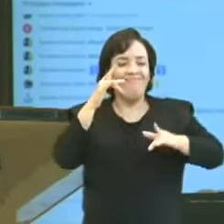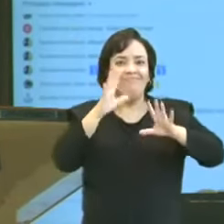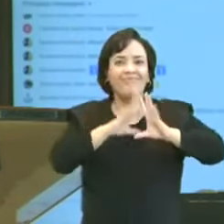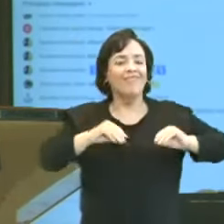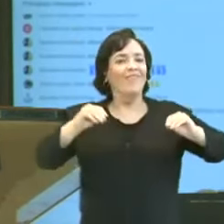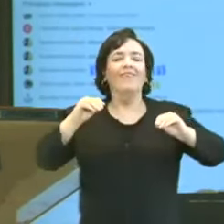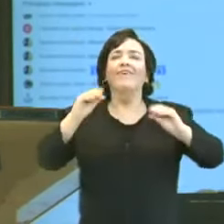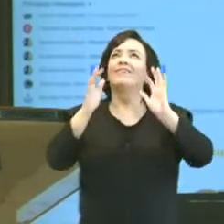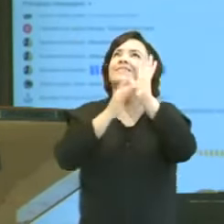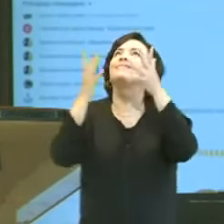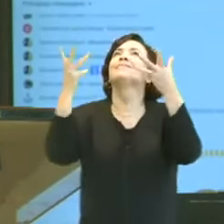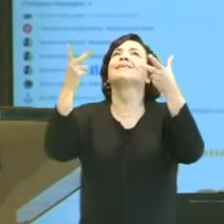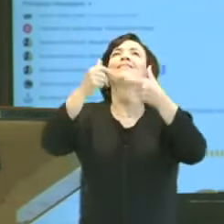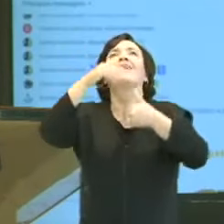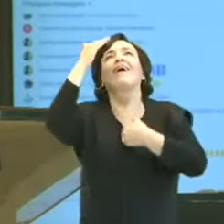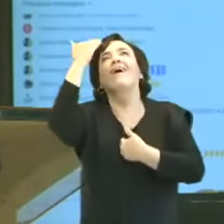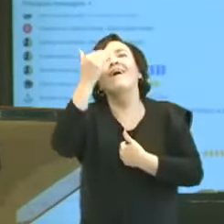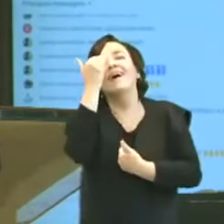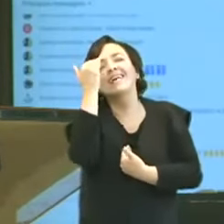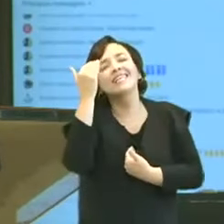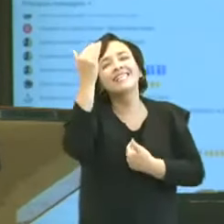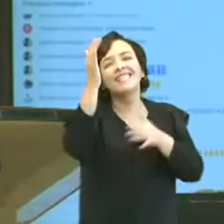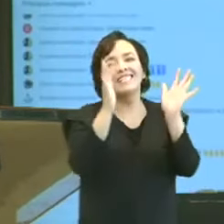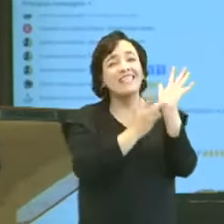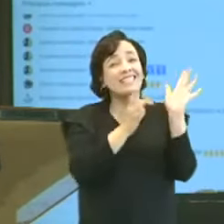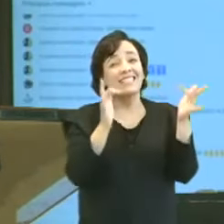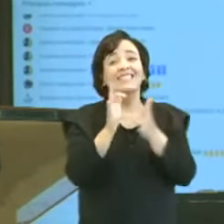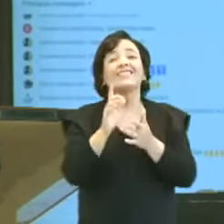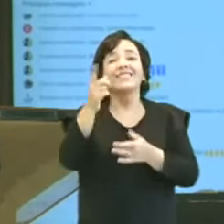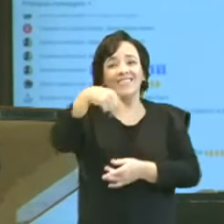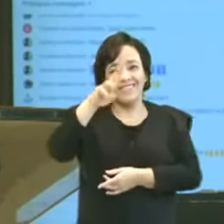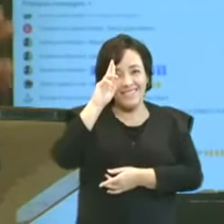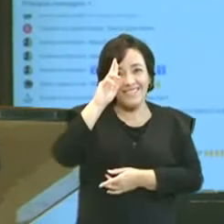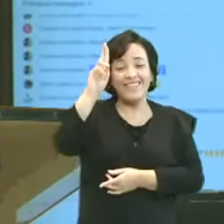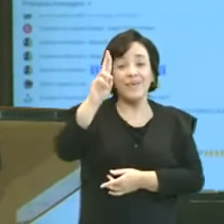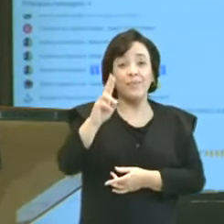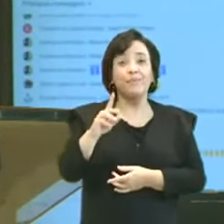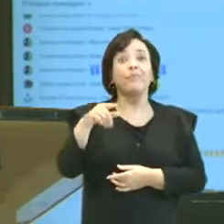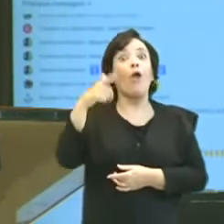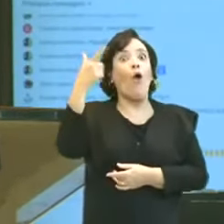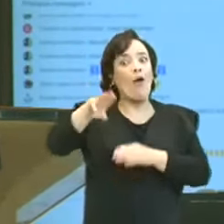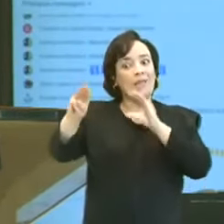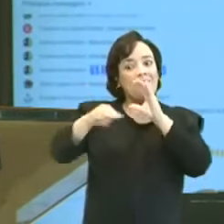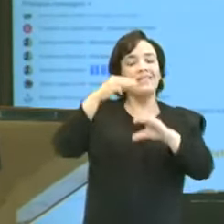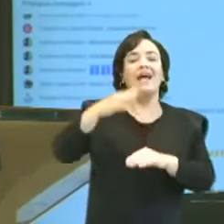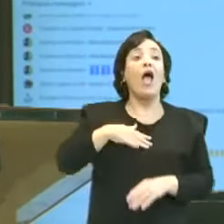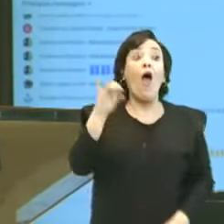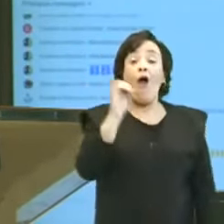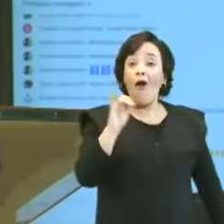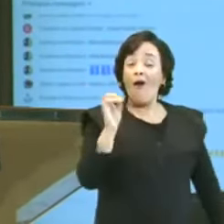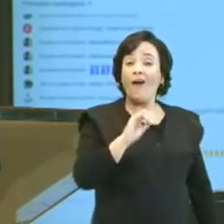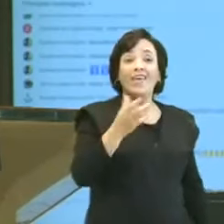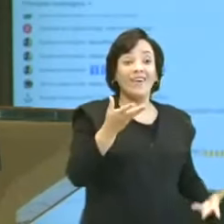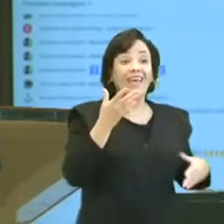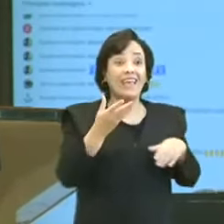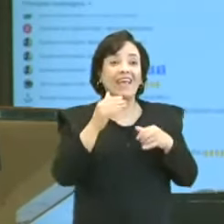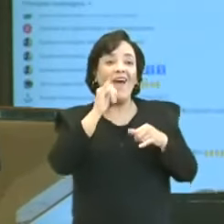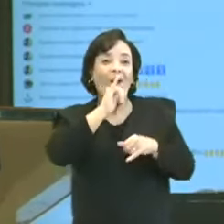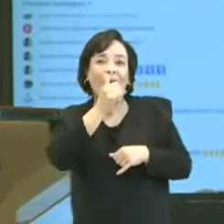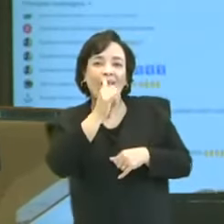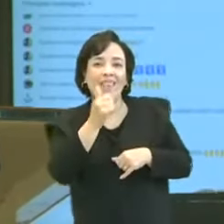honra e toda a glória sejam dadas a Jesus Cristo, nosso Senhor. Recebi outra: oi gente, queria compartilhar algo